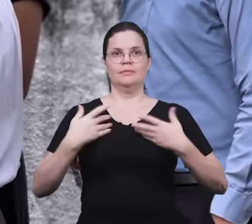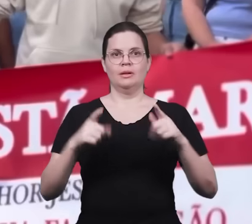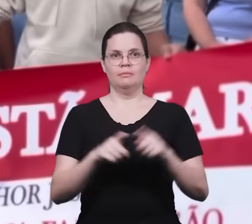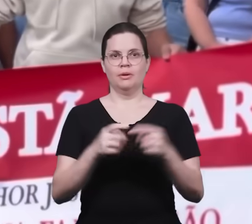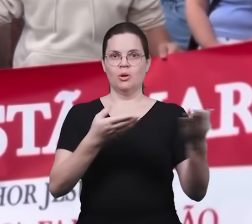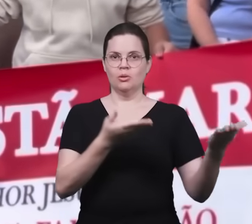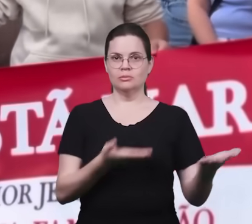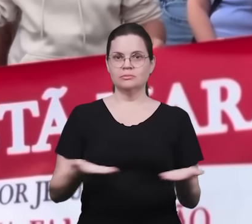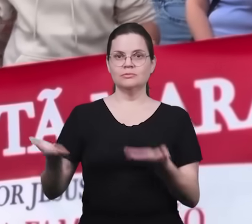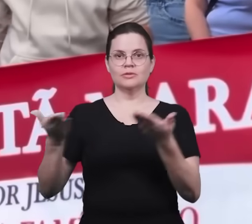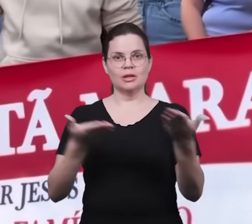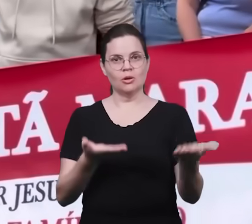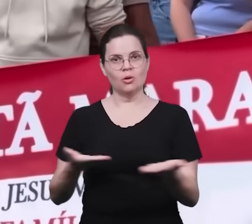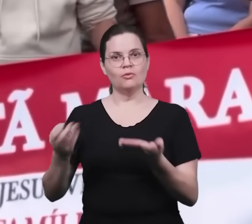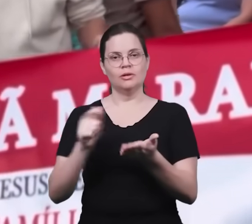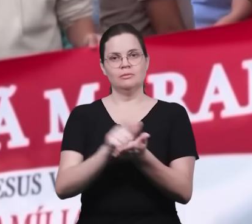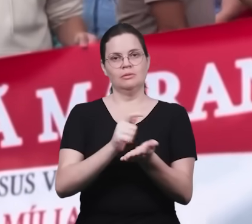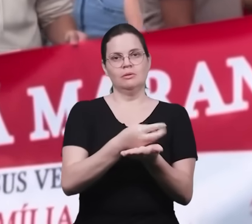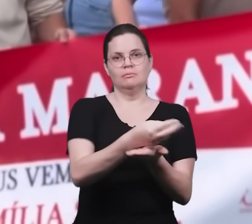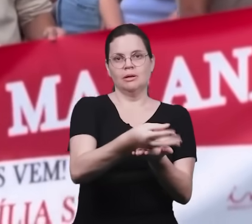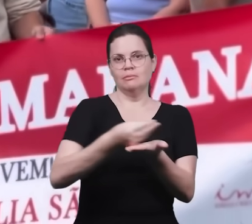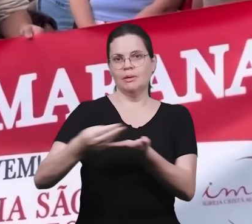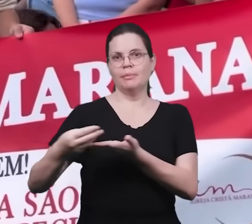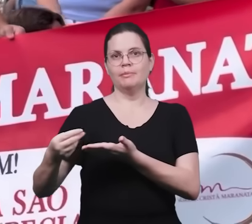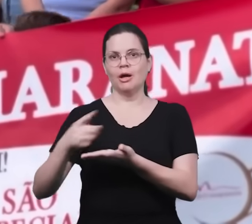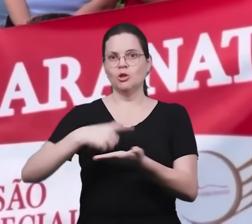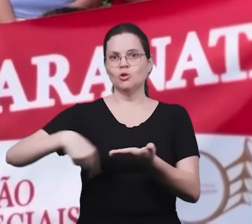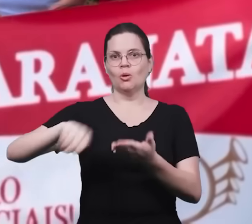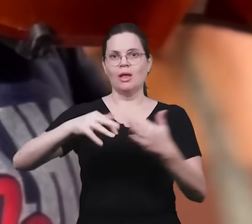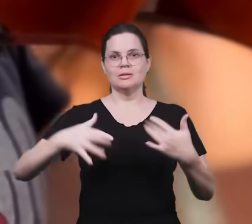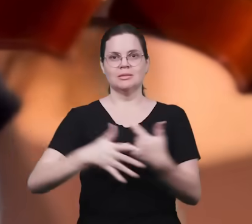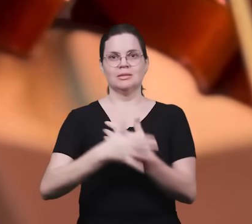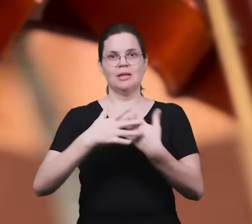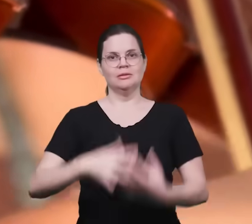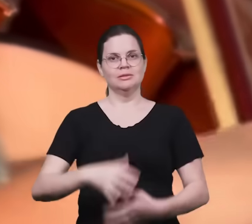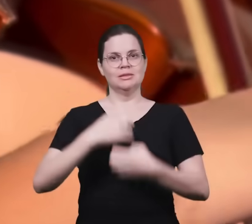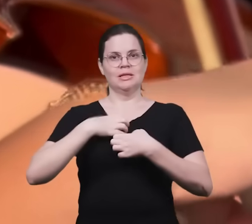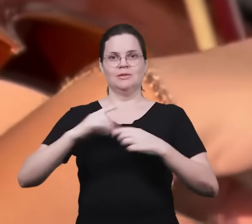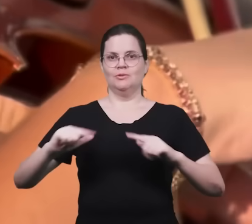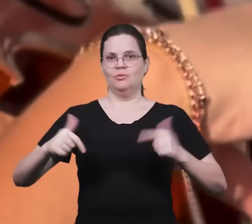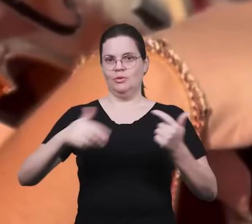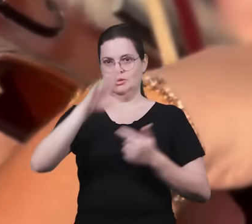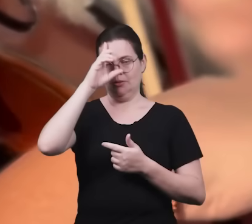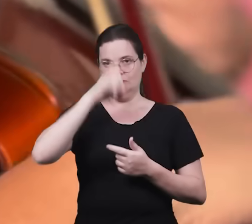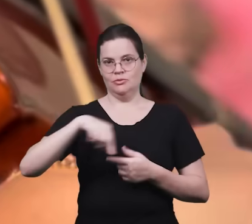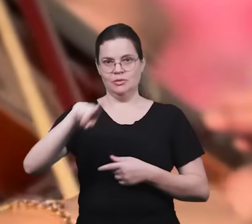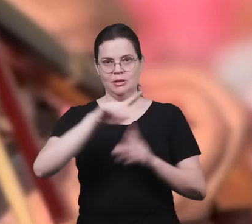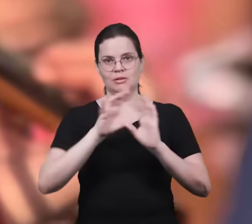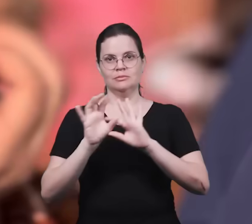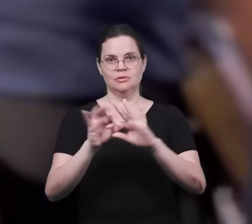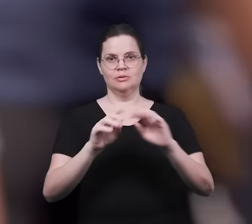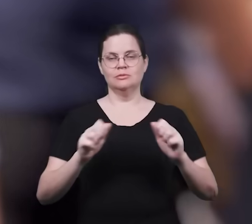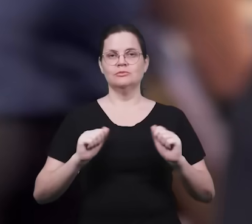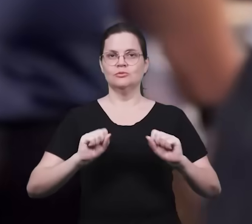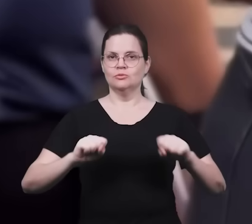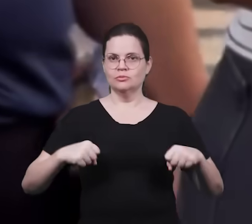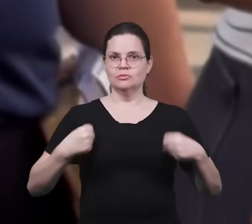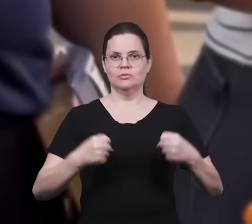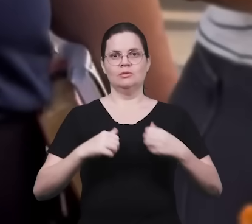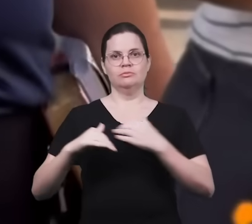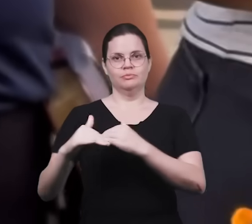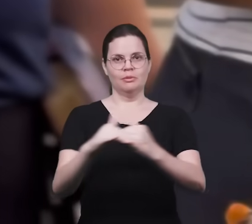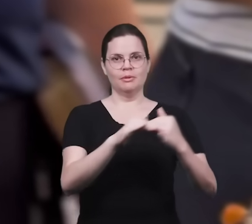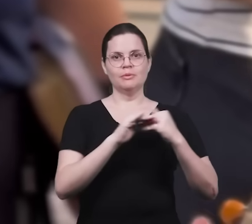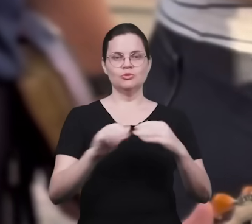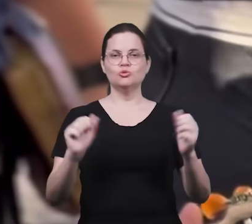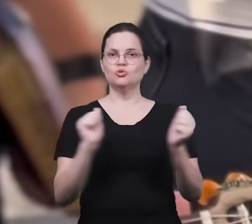entregues e toda a cidade marcada pela presença de Deus. O envolvimento das igrejas da região trouxe unidade e força à obra, e o resultado